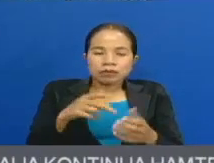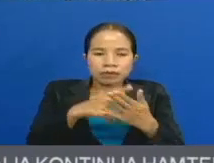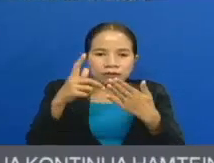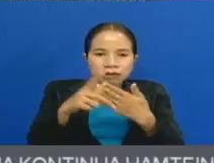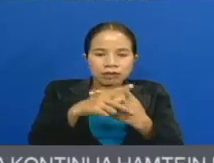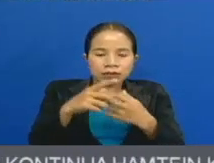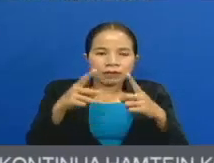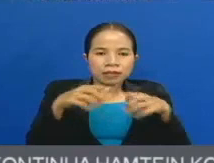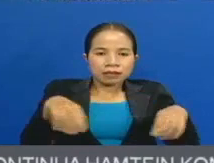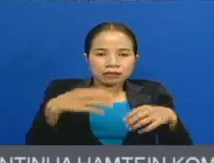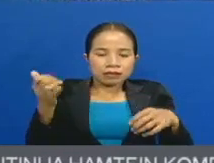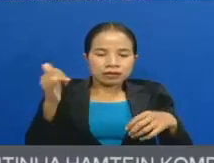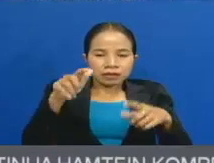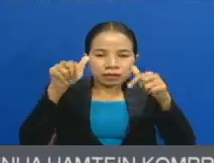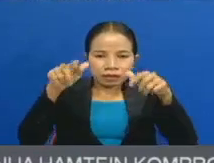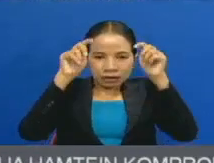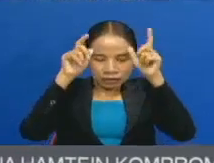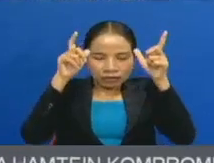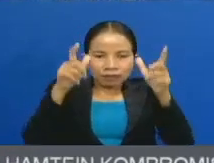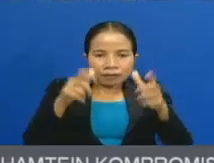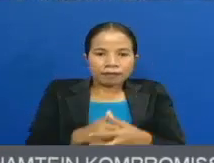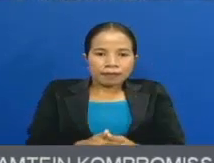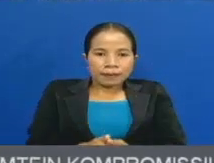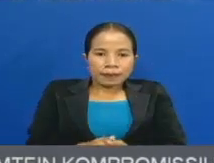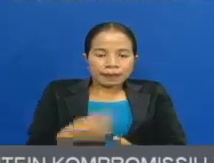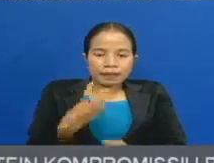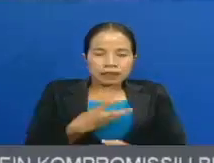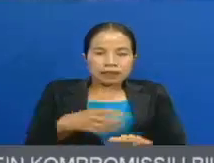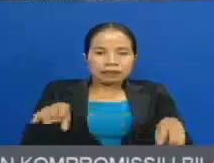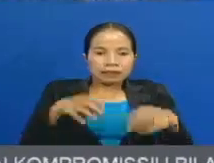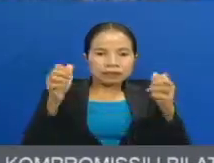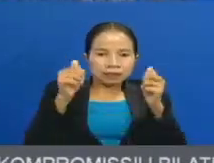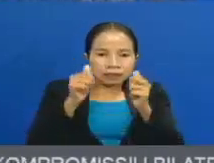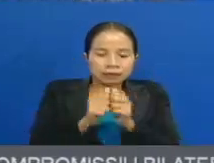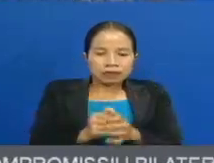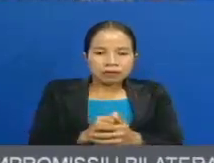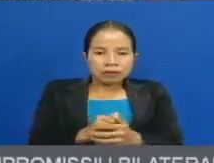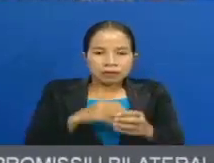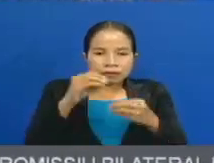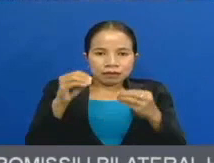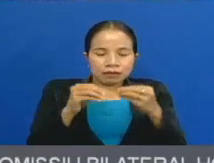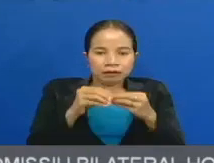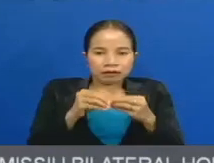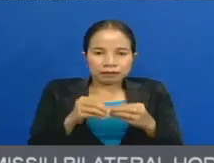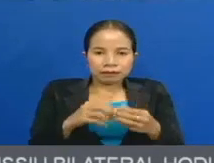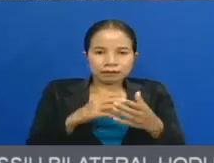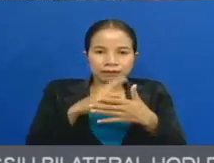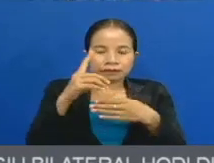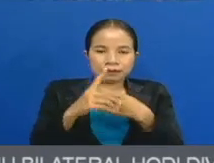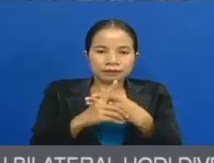no projeto Sira Iha Timor-Leste. Tem nível de cooperação em área de